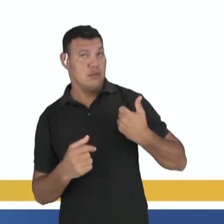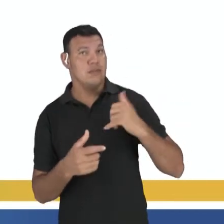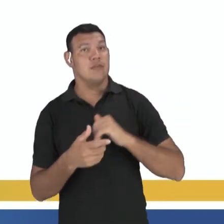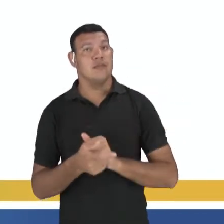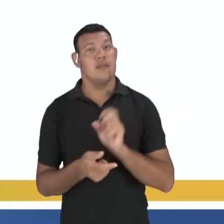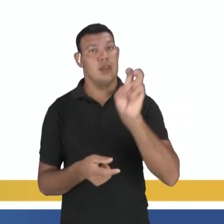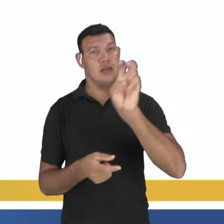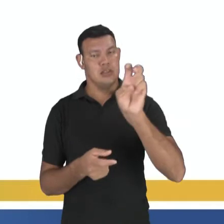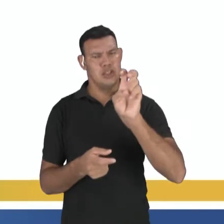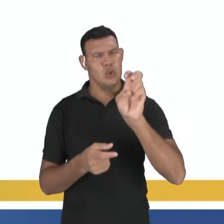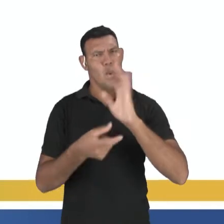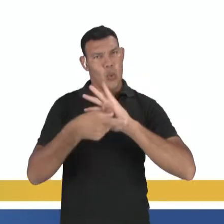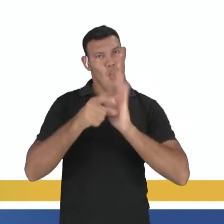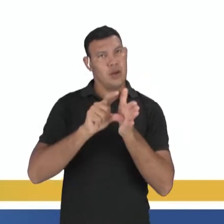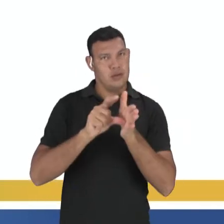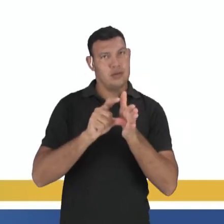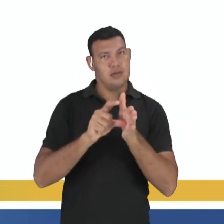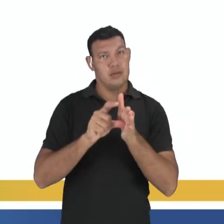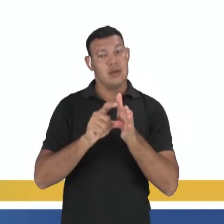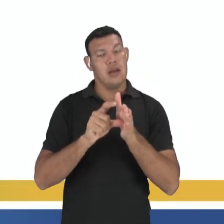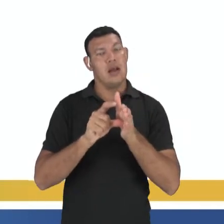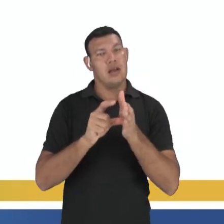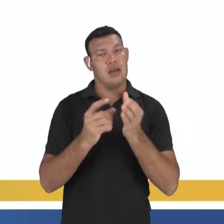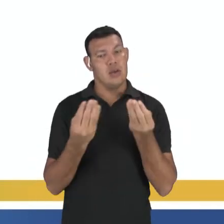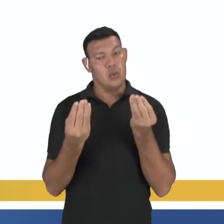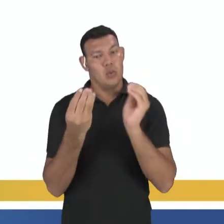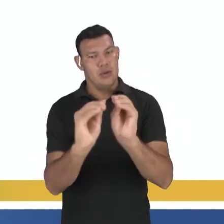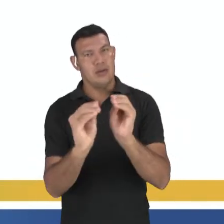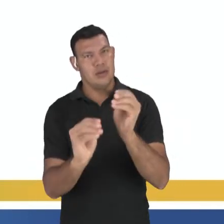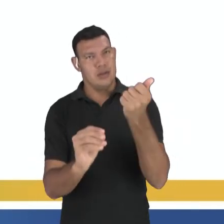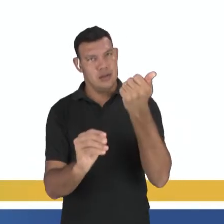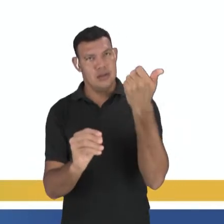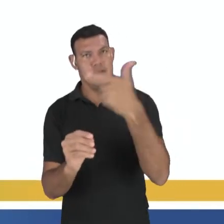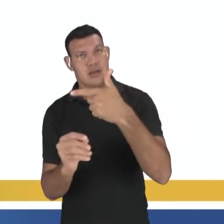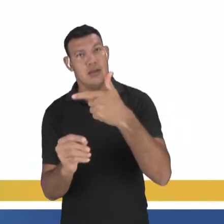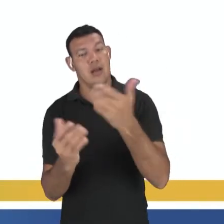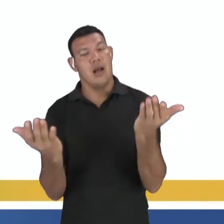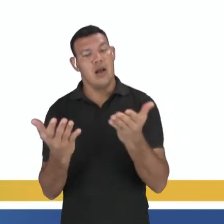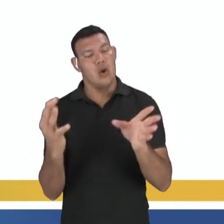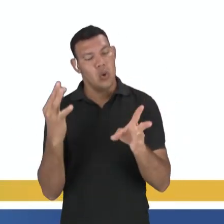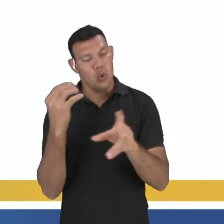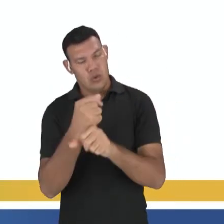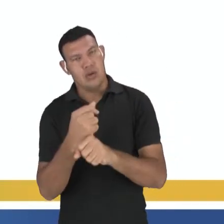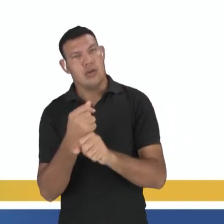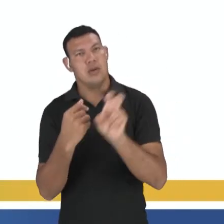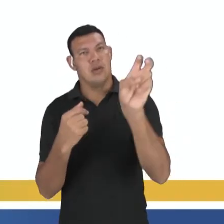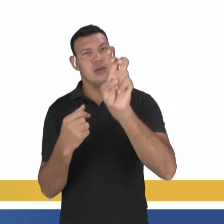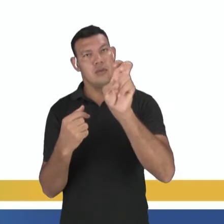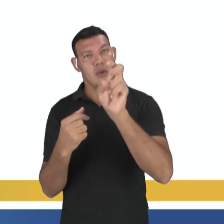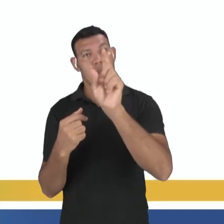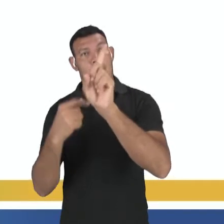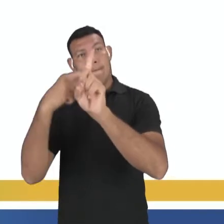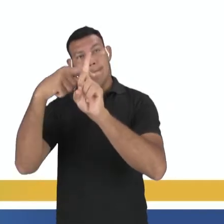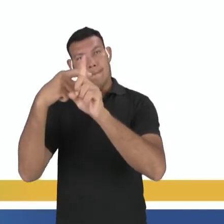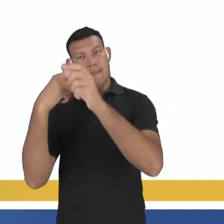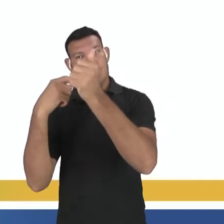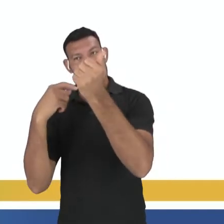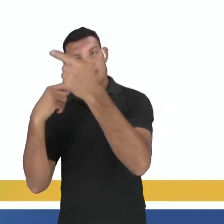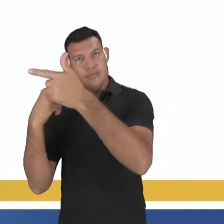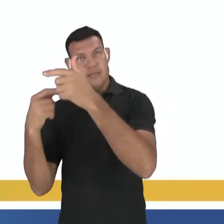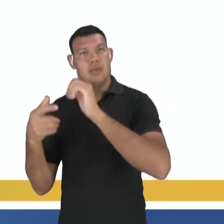idades era 55 já, né? Se entrou uma de 12, vai ser 55 mais 12. Agora preste bem